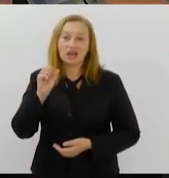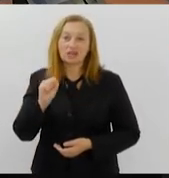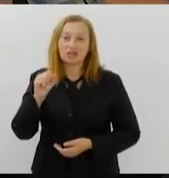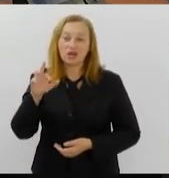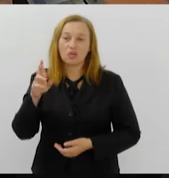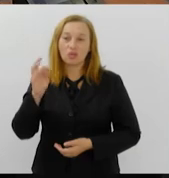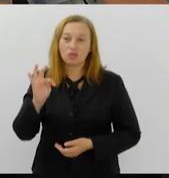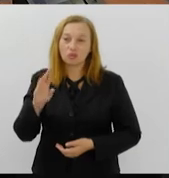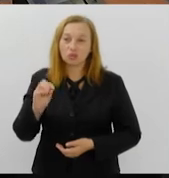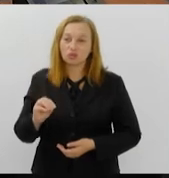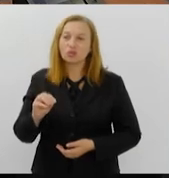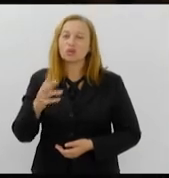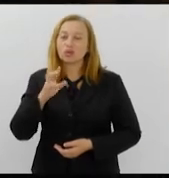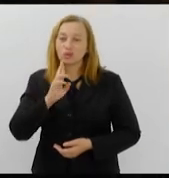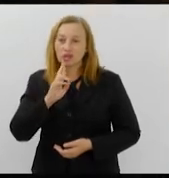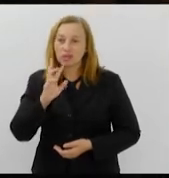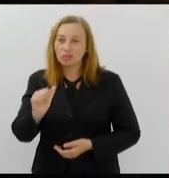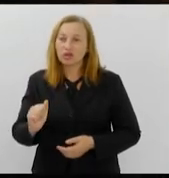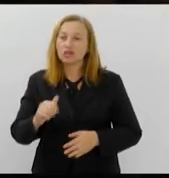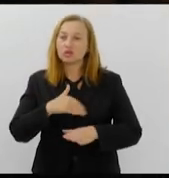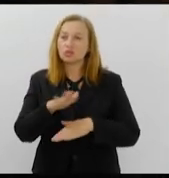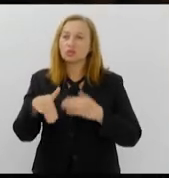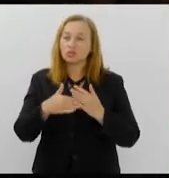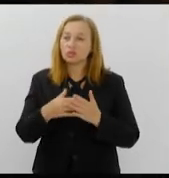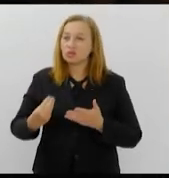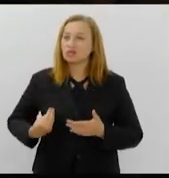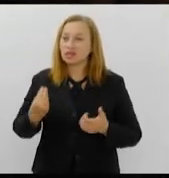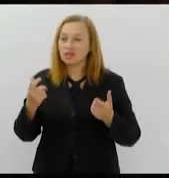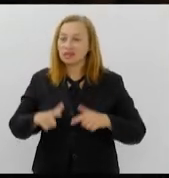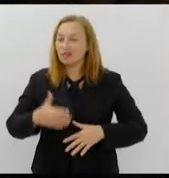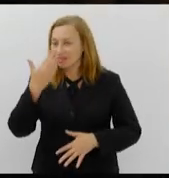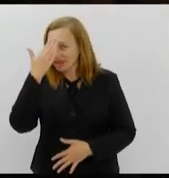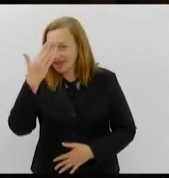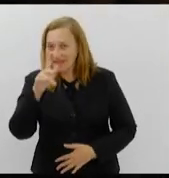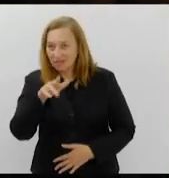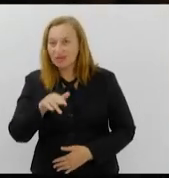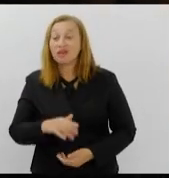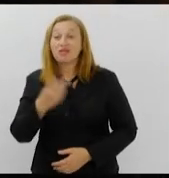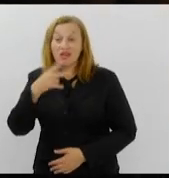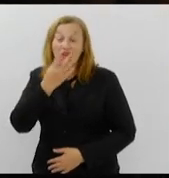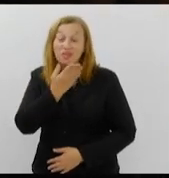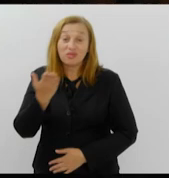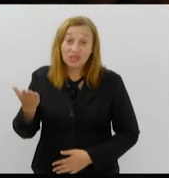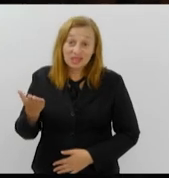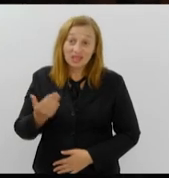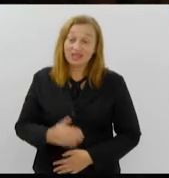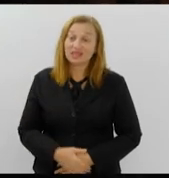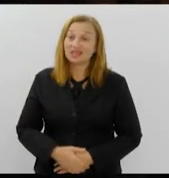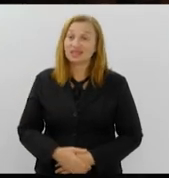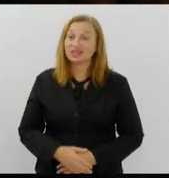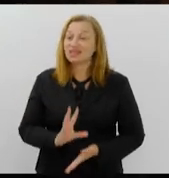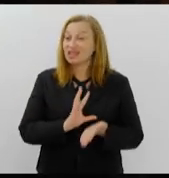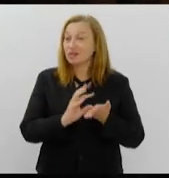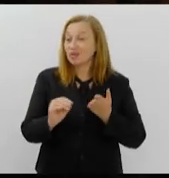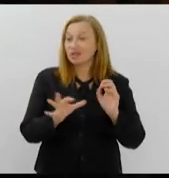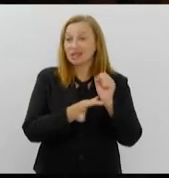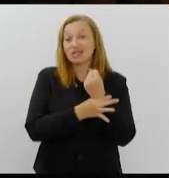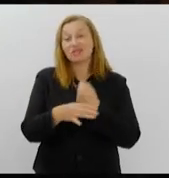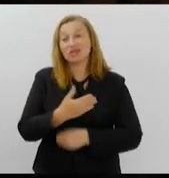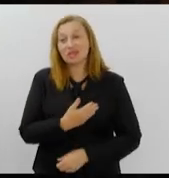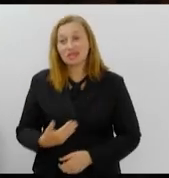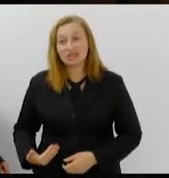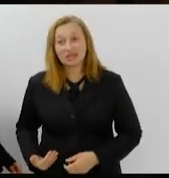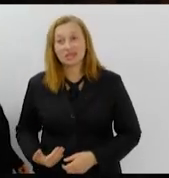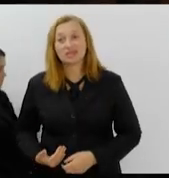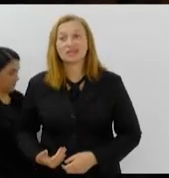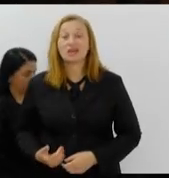Amorim, todos aqui presentes. Parabéns, hein? Obrigado, irmão. E falar para vocês aqui, essa pauta da segurança pública é uma pauta